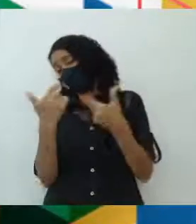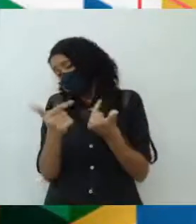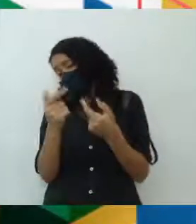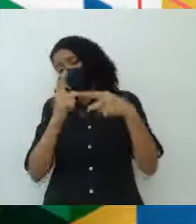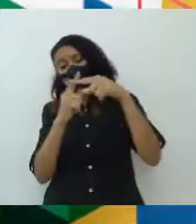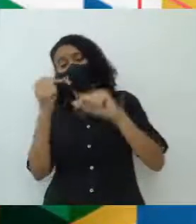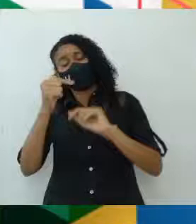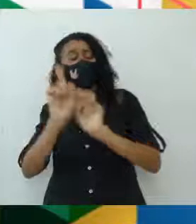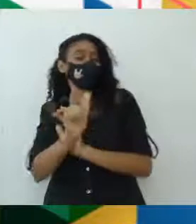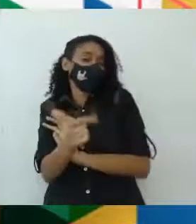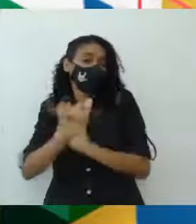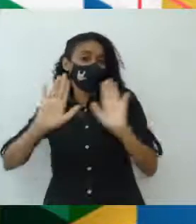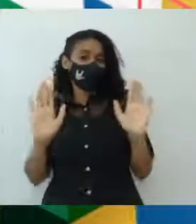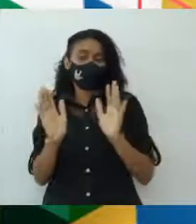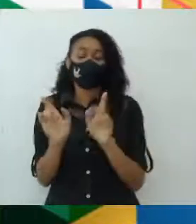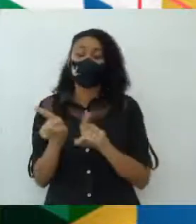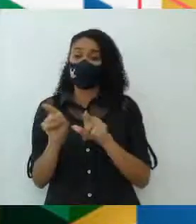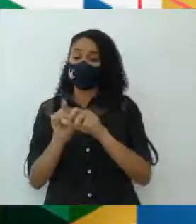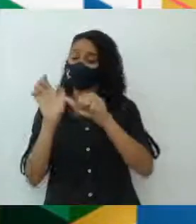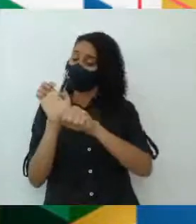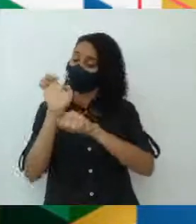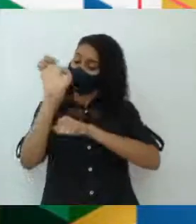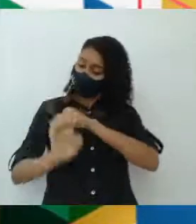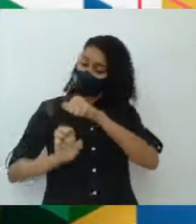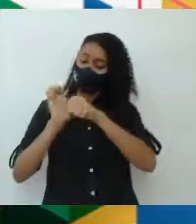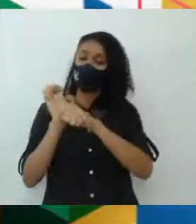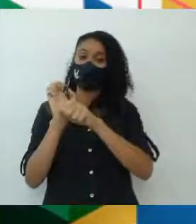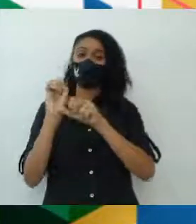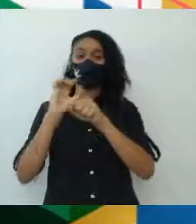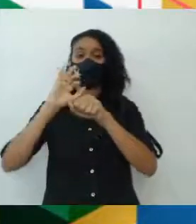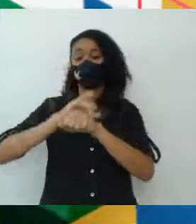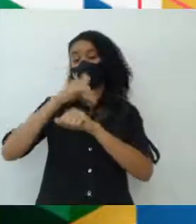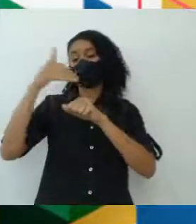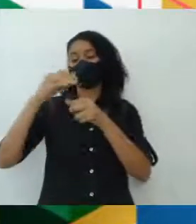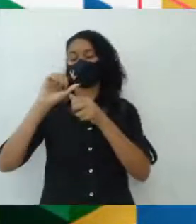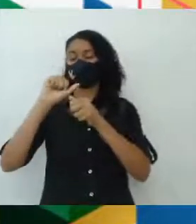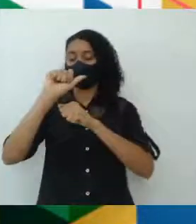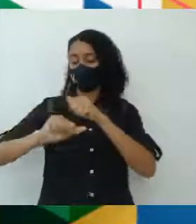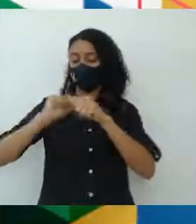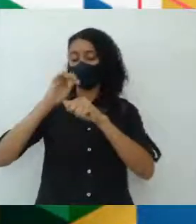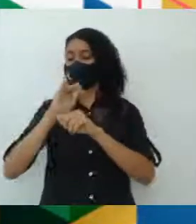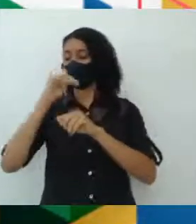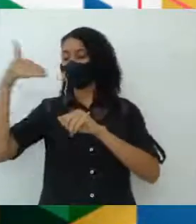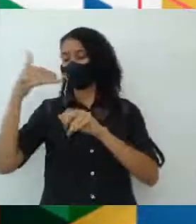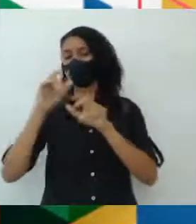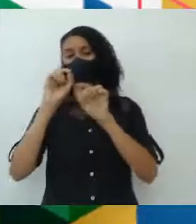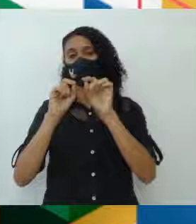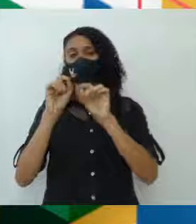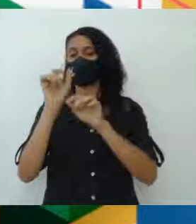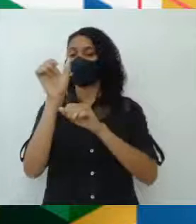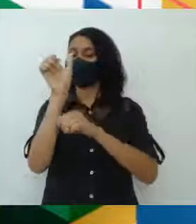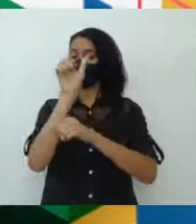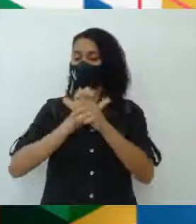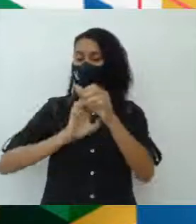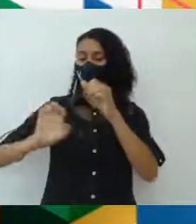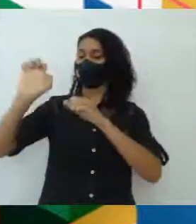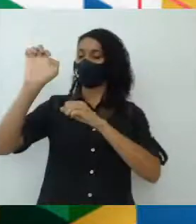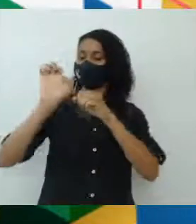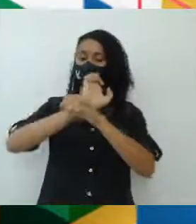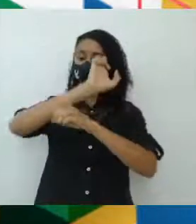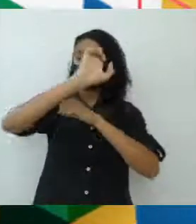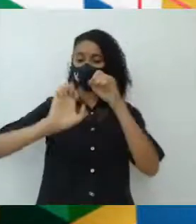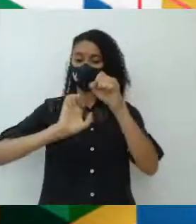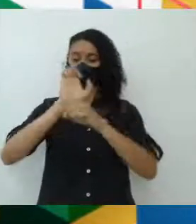carga. E o elétron, que está numa região mais externa do átomo, naquilo que nós chamamos de eletrosfera. Eles